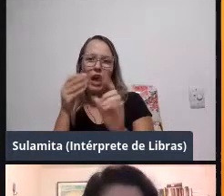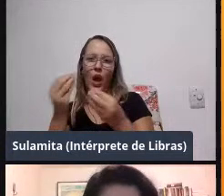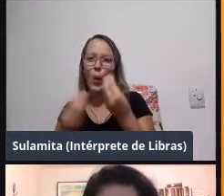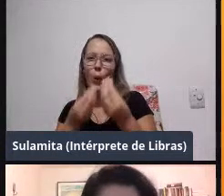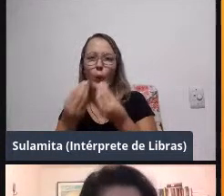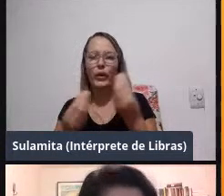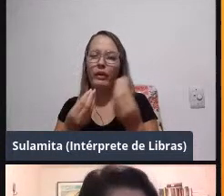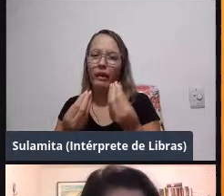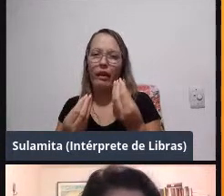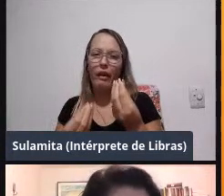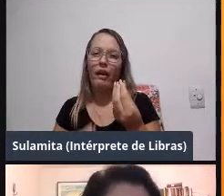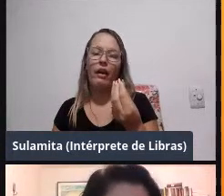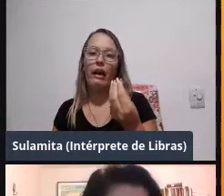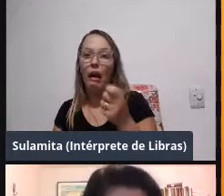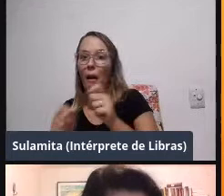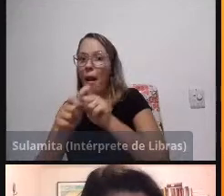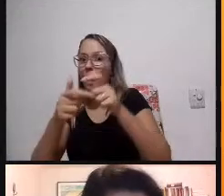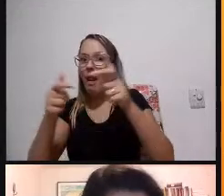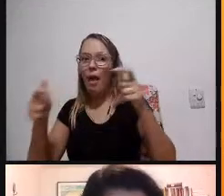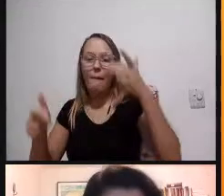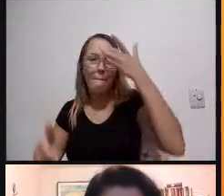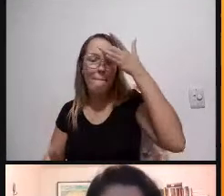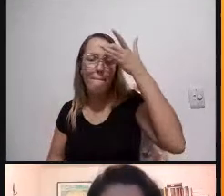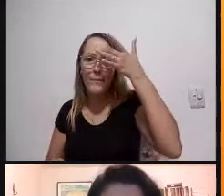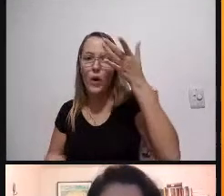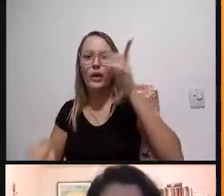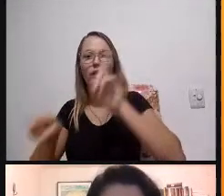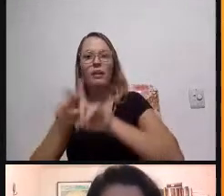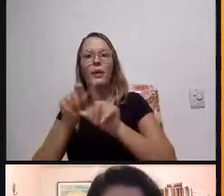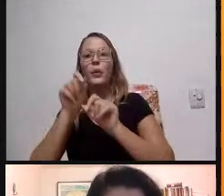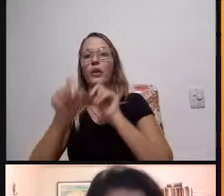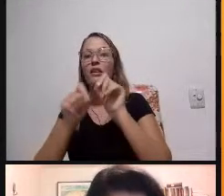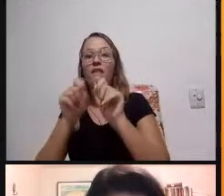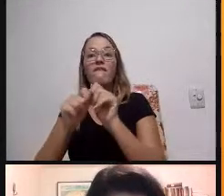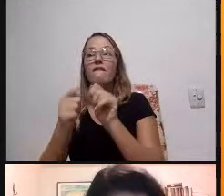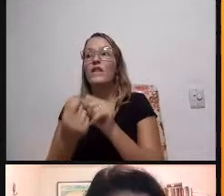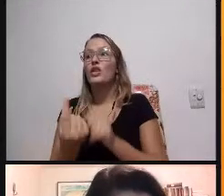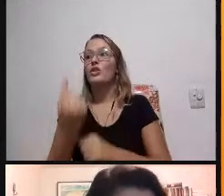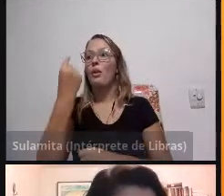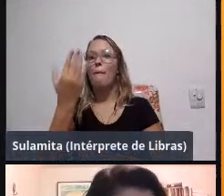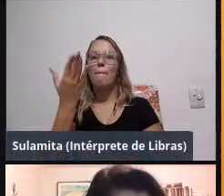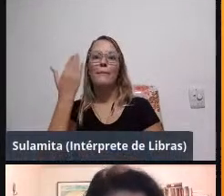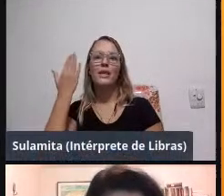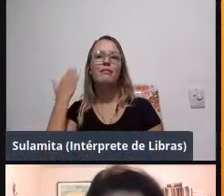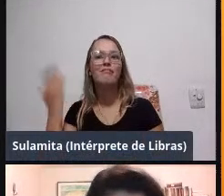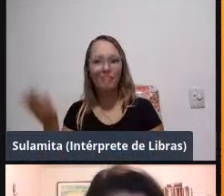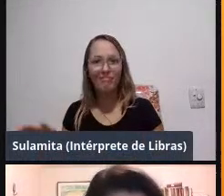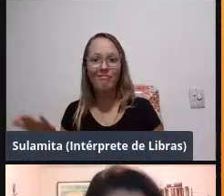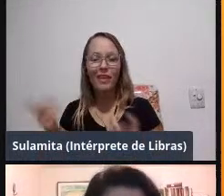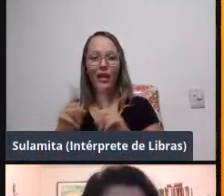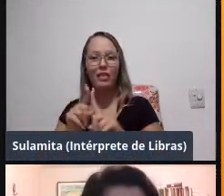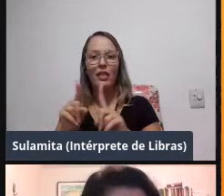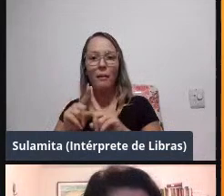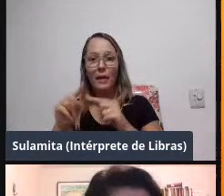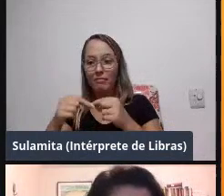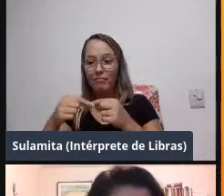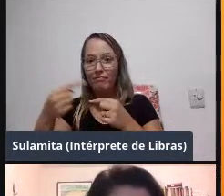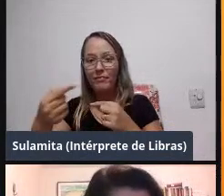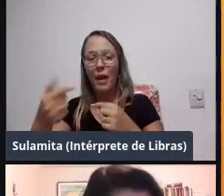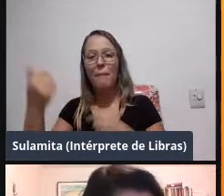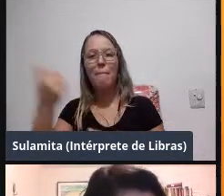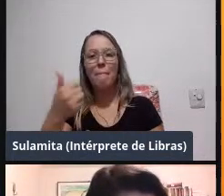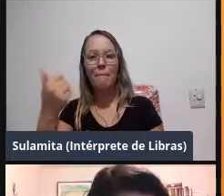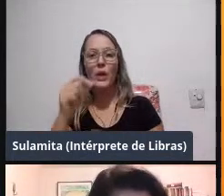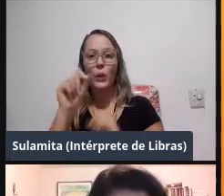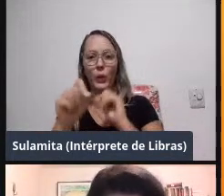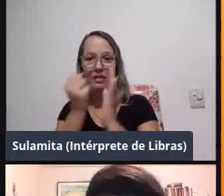oficialesca, né? De grandes memórias de feitos do passado. E depois, a primeira parte do século XX, ela